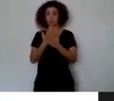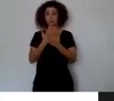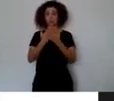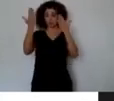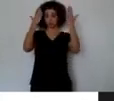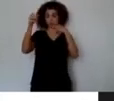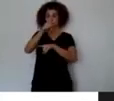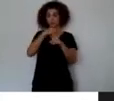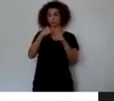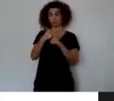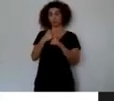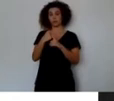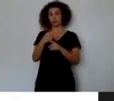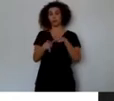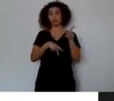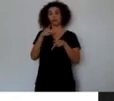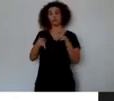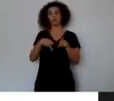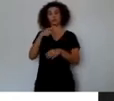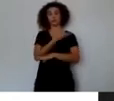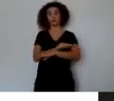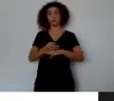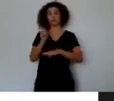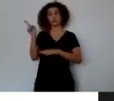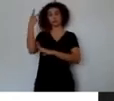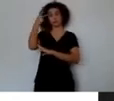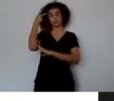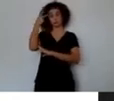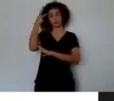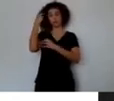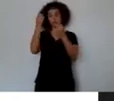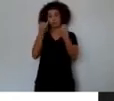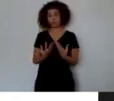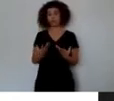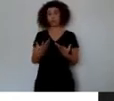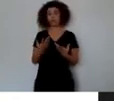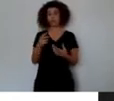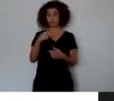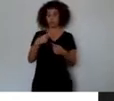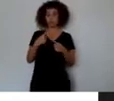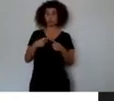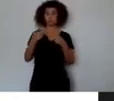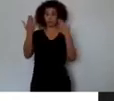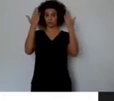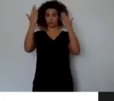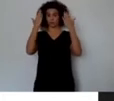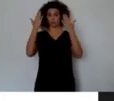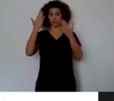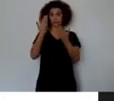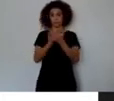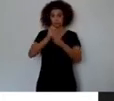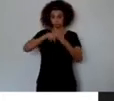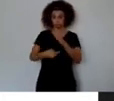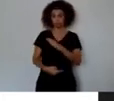Paulistana. E ela fala sobre isso, sobre a psicologia não ter se debruçado sobre o assunto. ela tem uma fala dela que é assim: